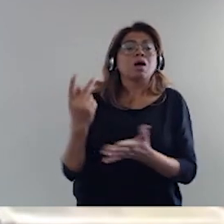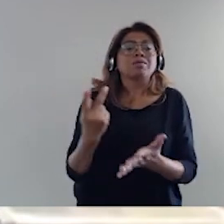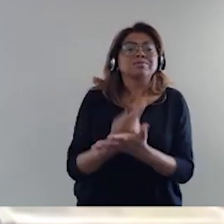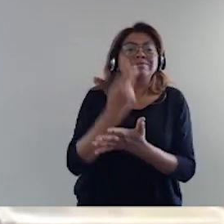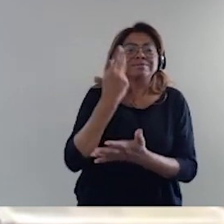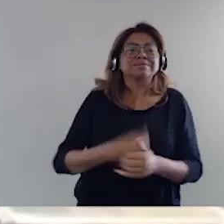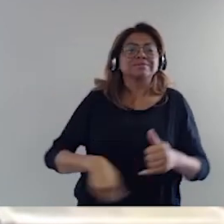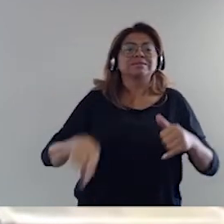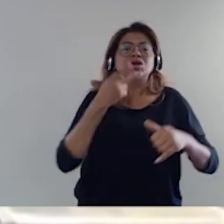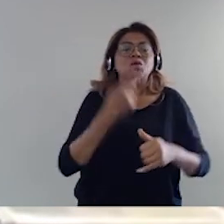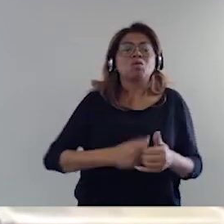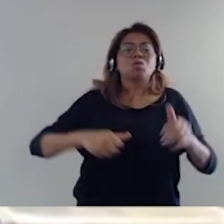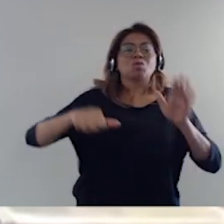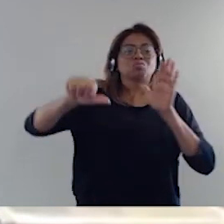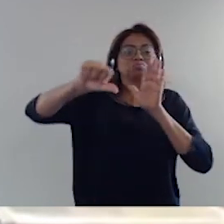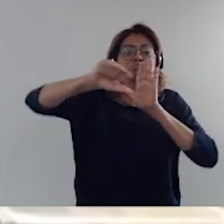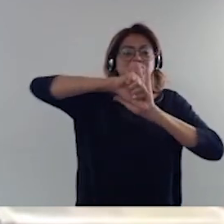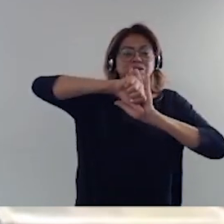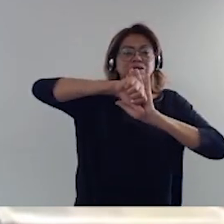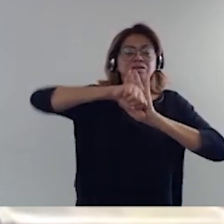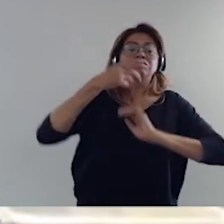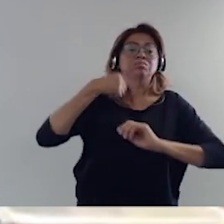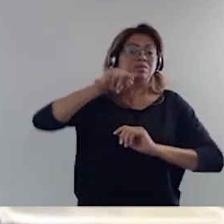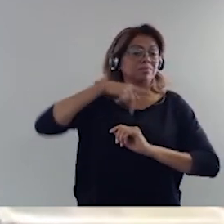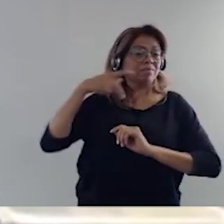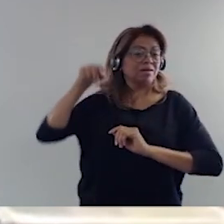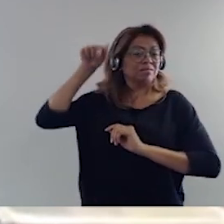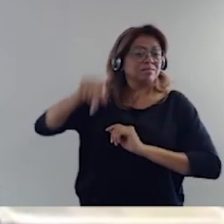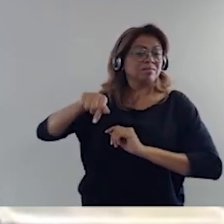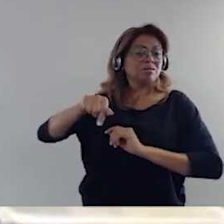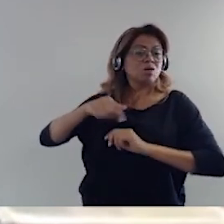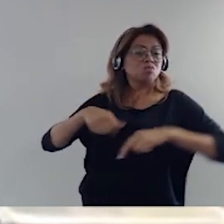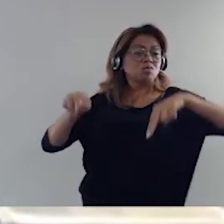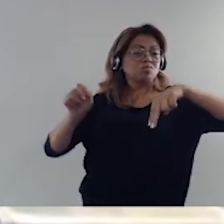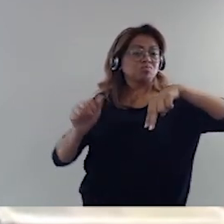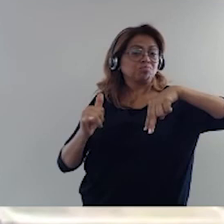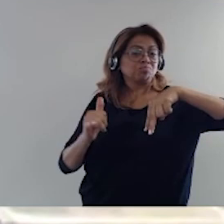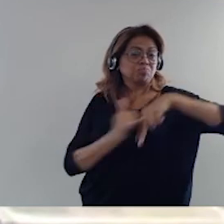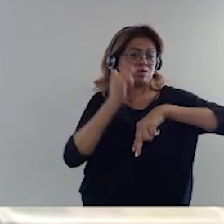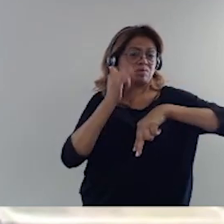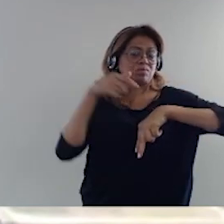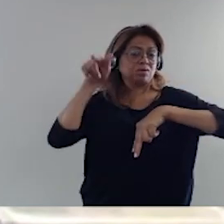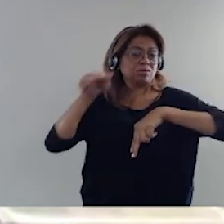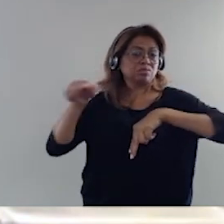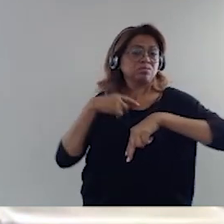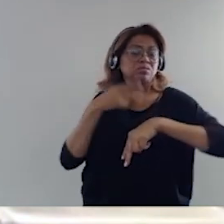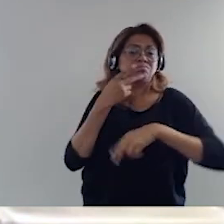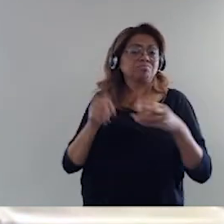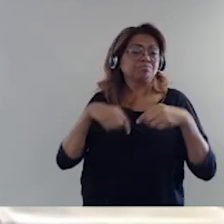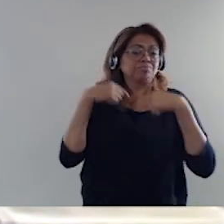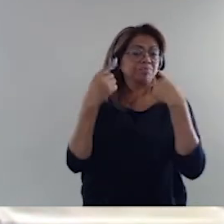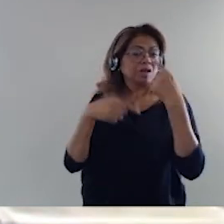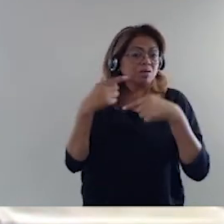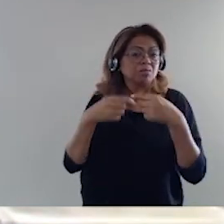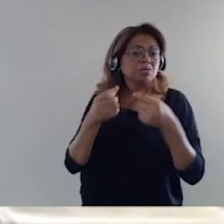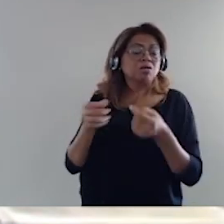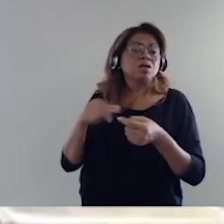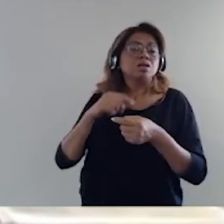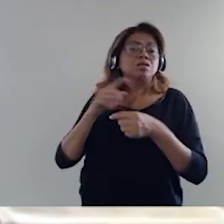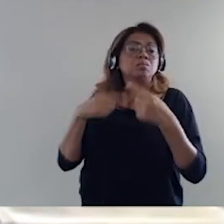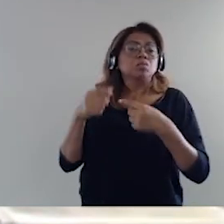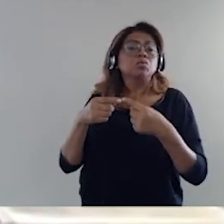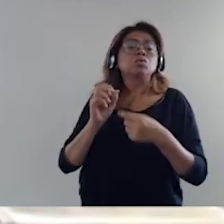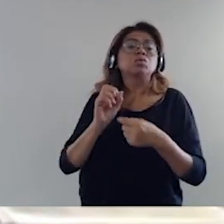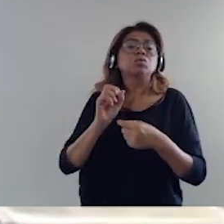Advogados, em 1980, quando faleceu a dona Lida Monteiro. Depois fui assessor dele já